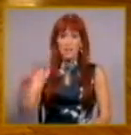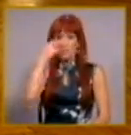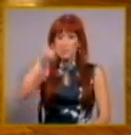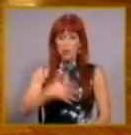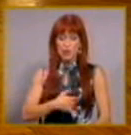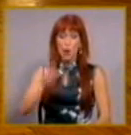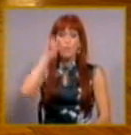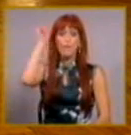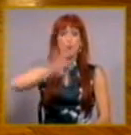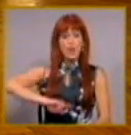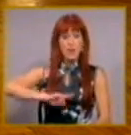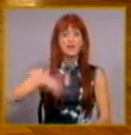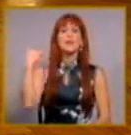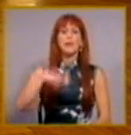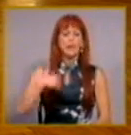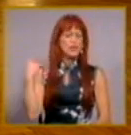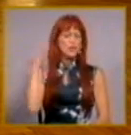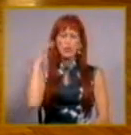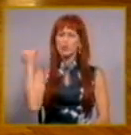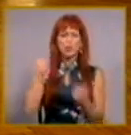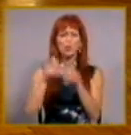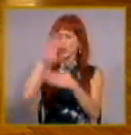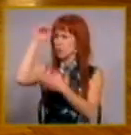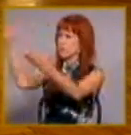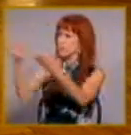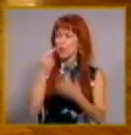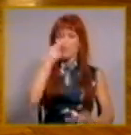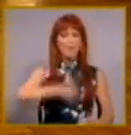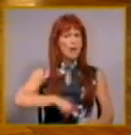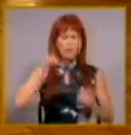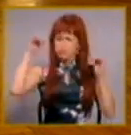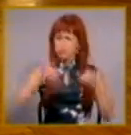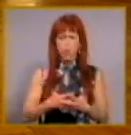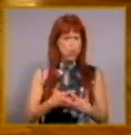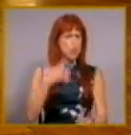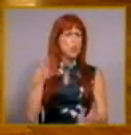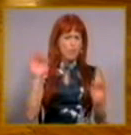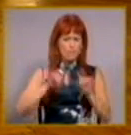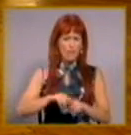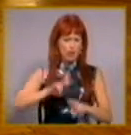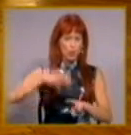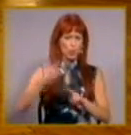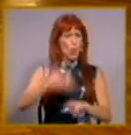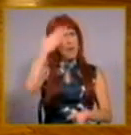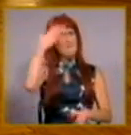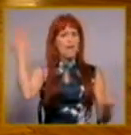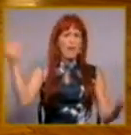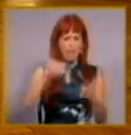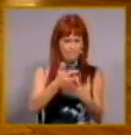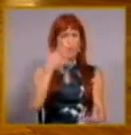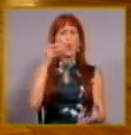desempregados e desempregadas e temos que todos os números que o Governo apresentou falharam, uma recessão muito mais profunda, mais do dobro do que estava a ser